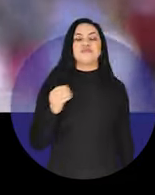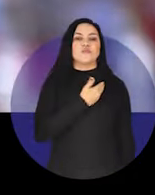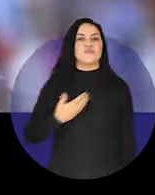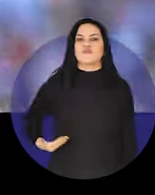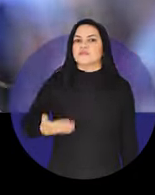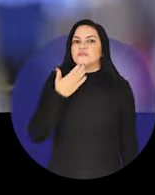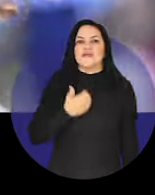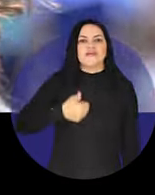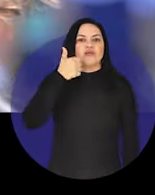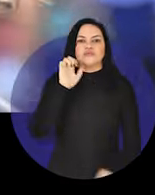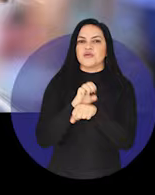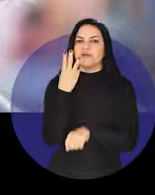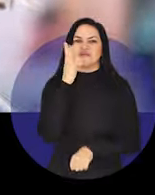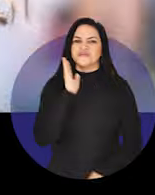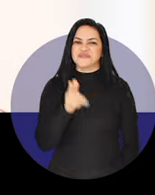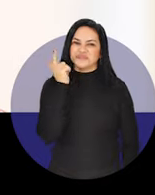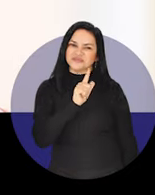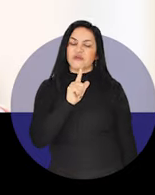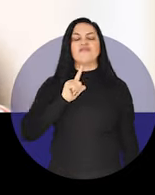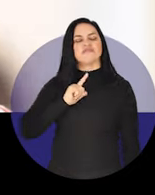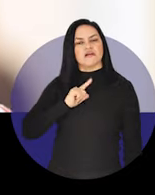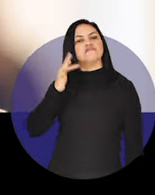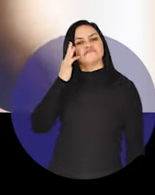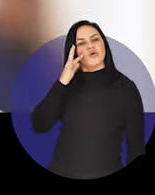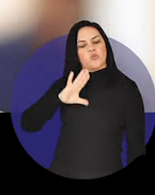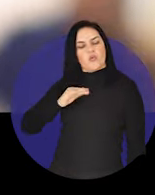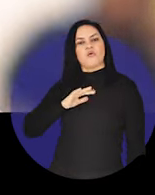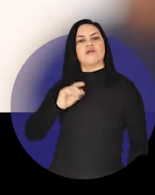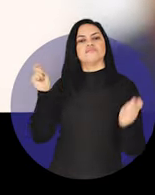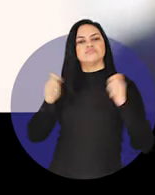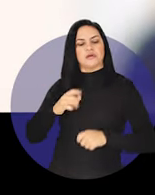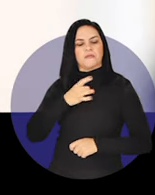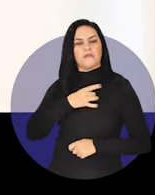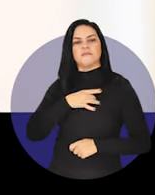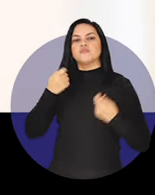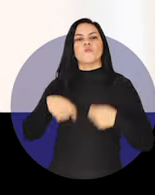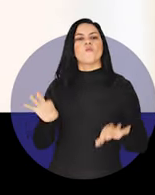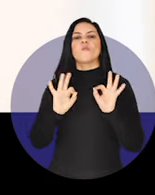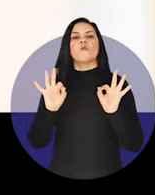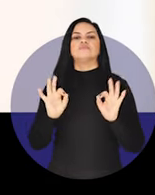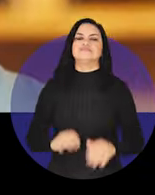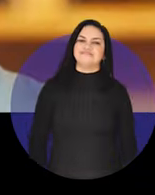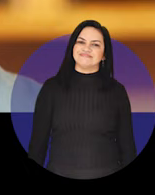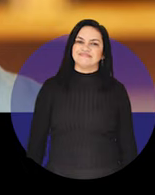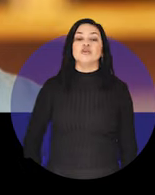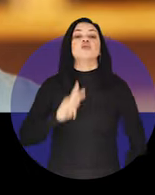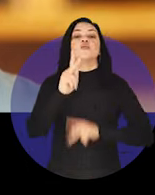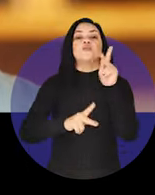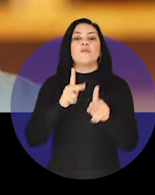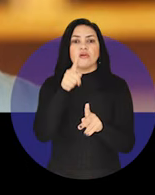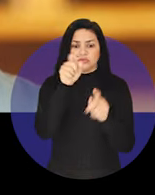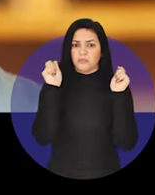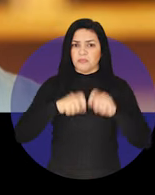O melhor governador que esse estado já teve. Ele teve coragem para fazer o que tinha que ser feito, o que precisava ser feito, sem medo. E a população